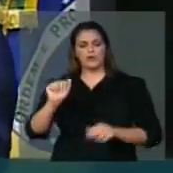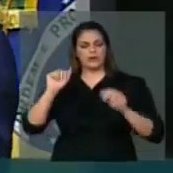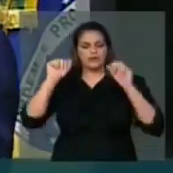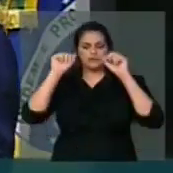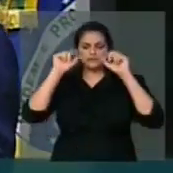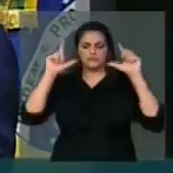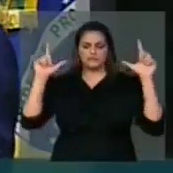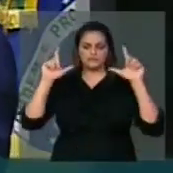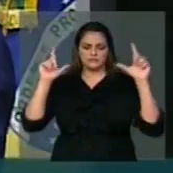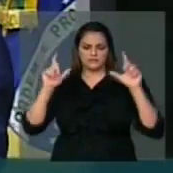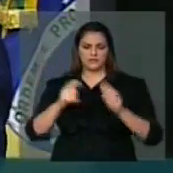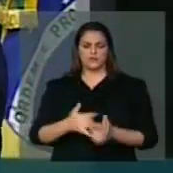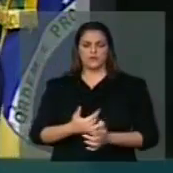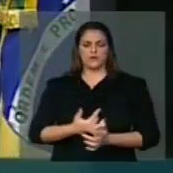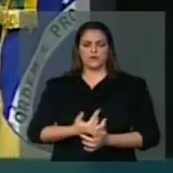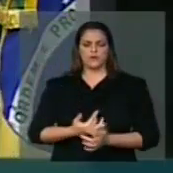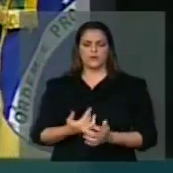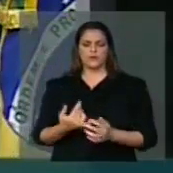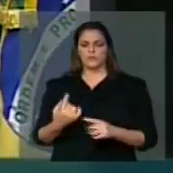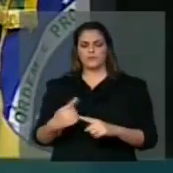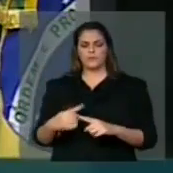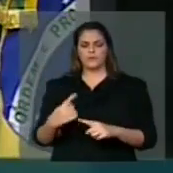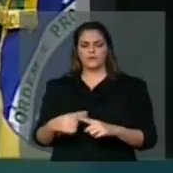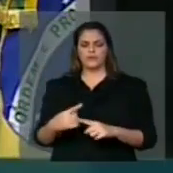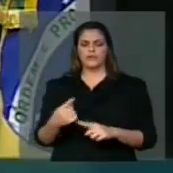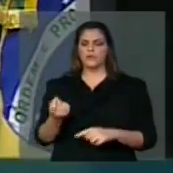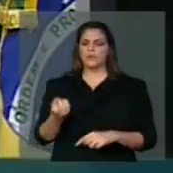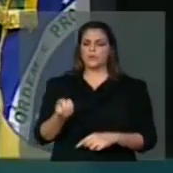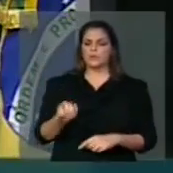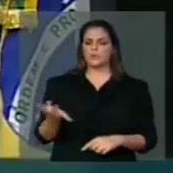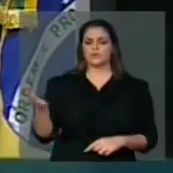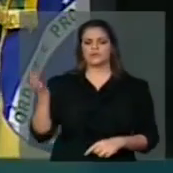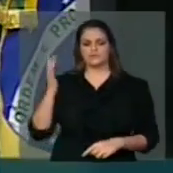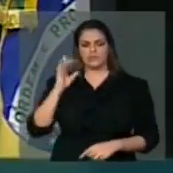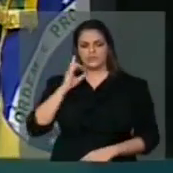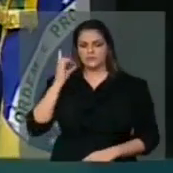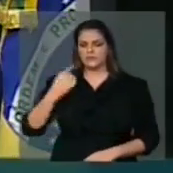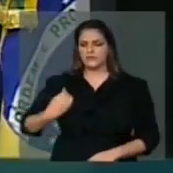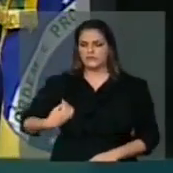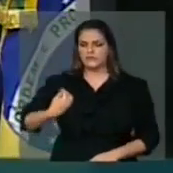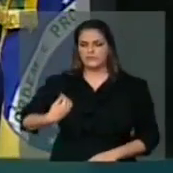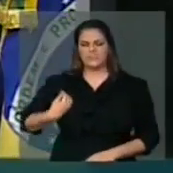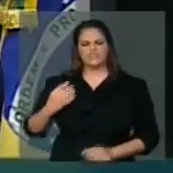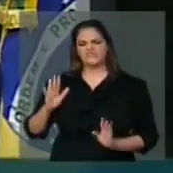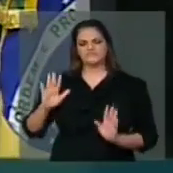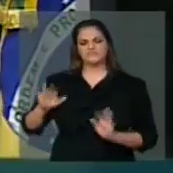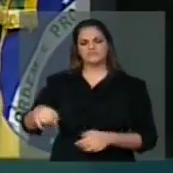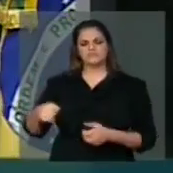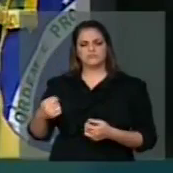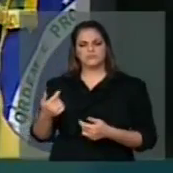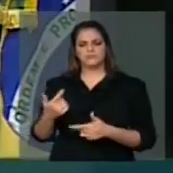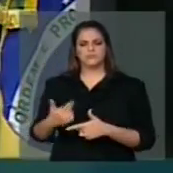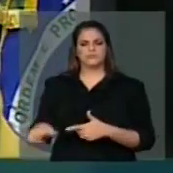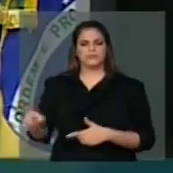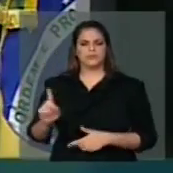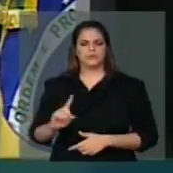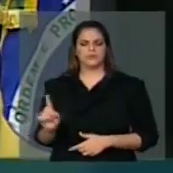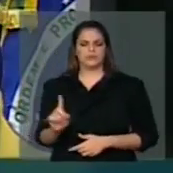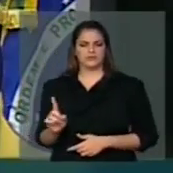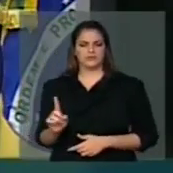consideração a questão do número de parlamentares presentes. Passou-se ao